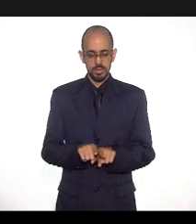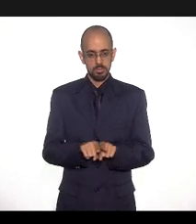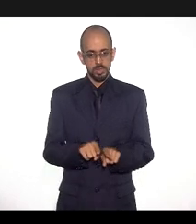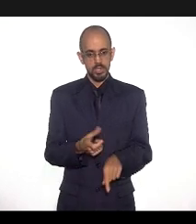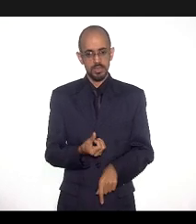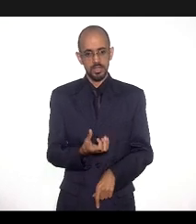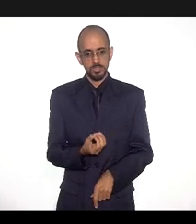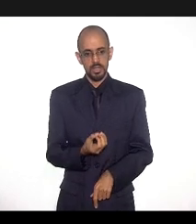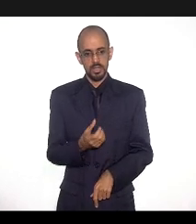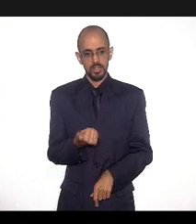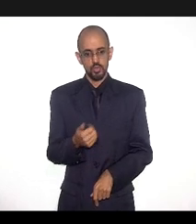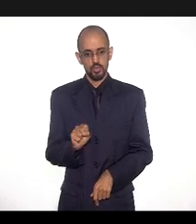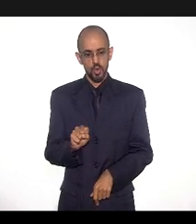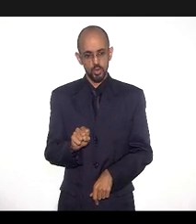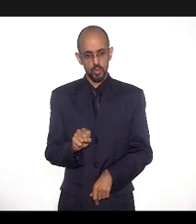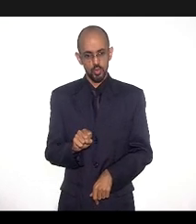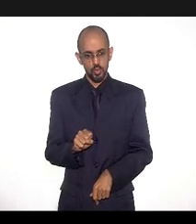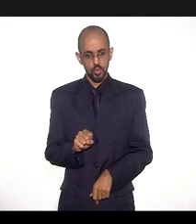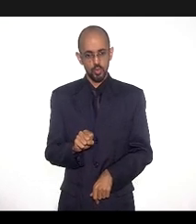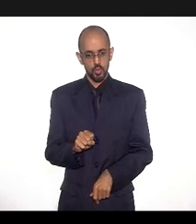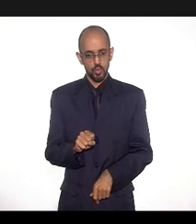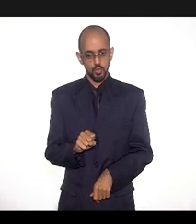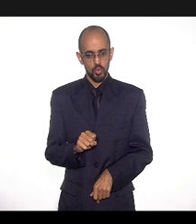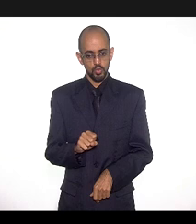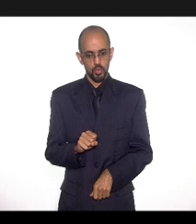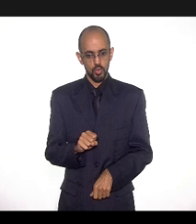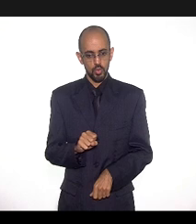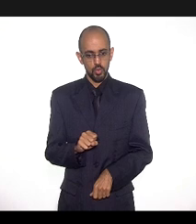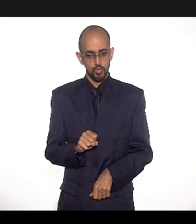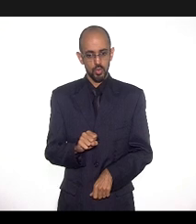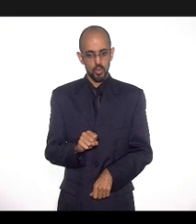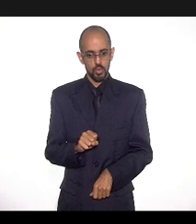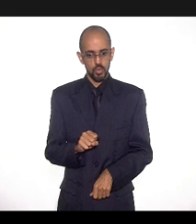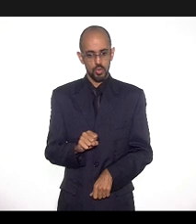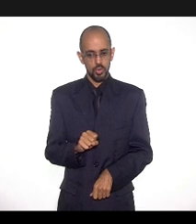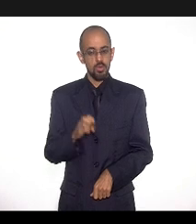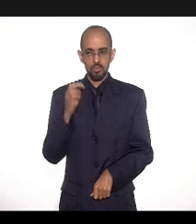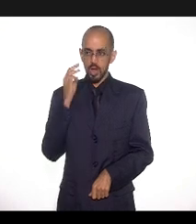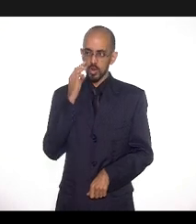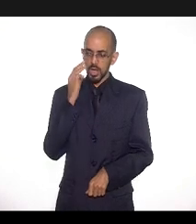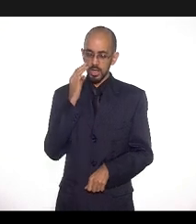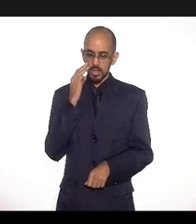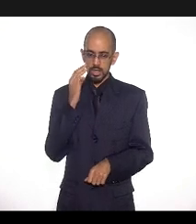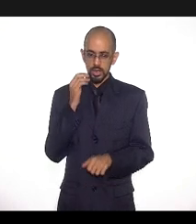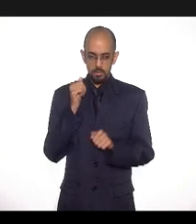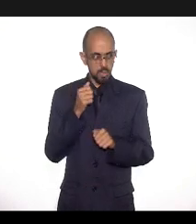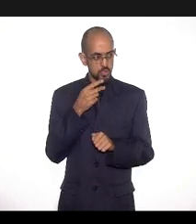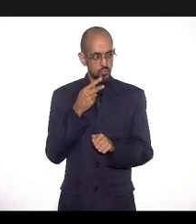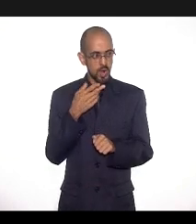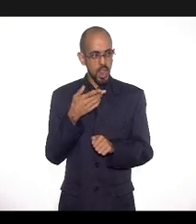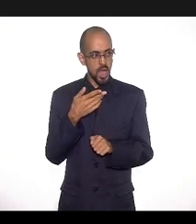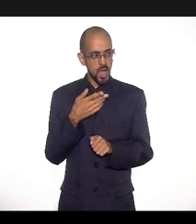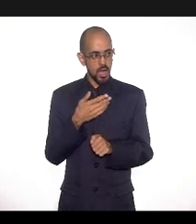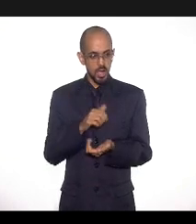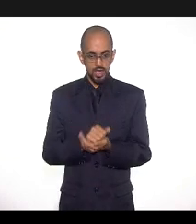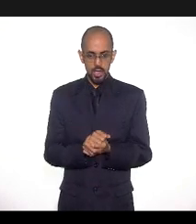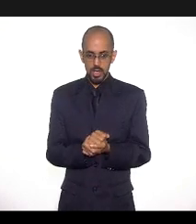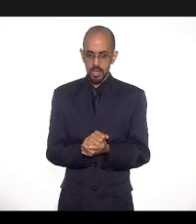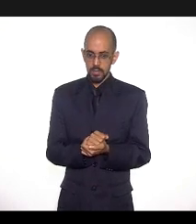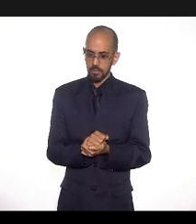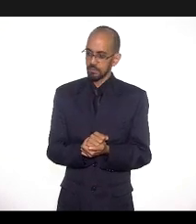2011? Concede uma parte, ideia, deputado Sérgio Jordão? Concede uma parte? Pois não, pois presidente, não. Presidente, posso fazer uma parte,